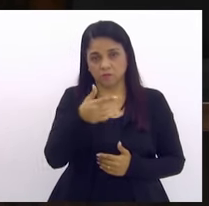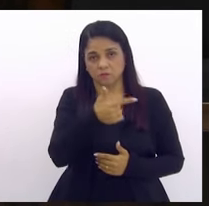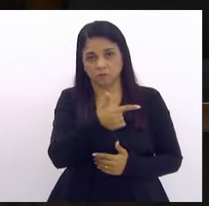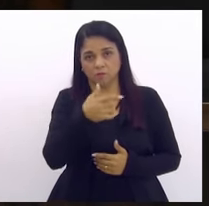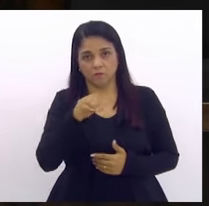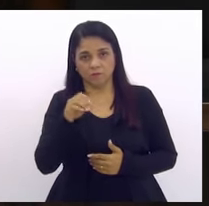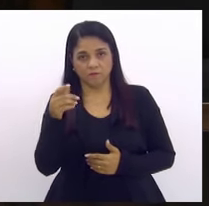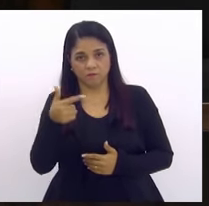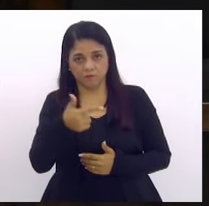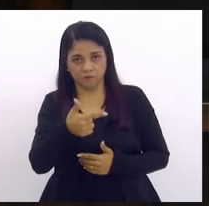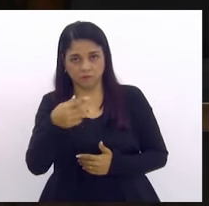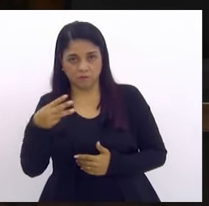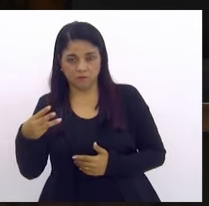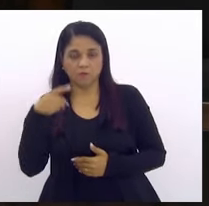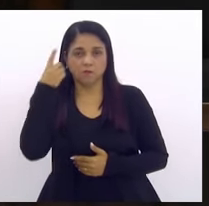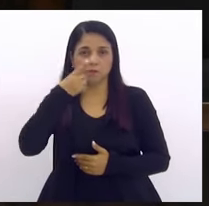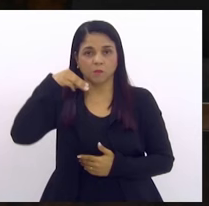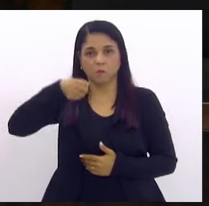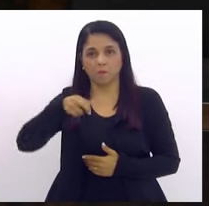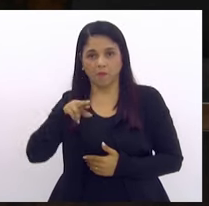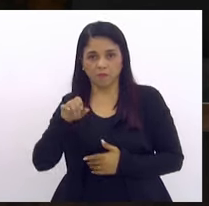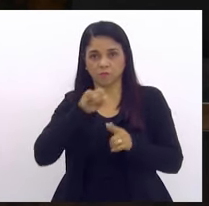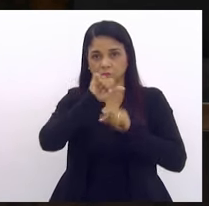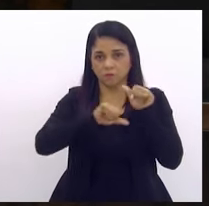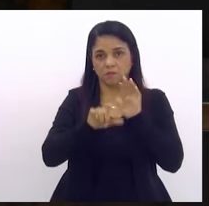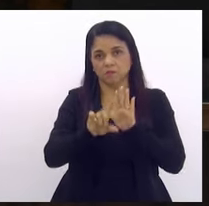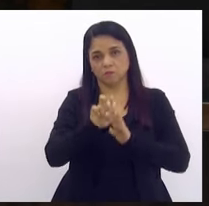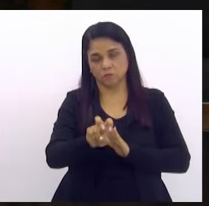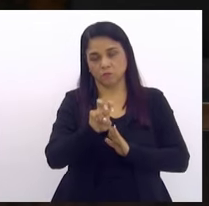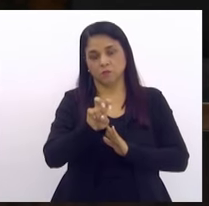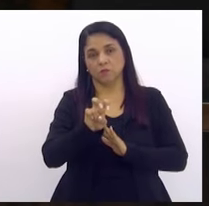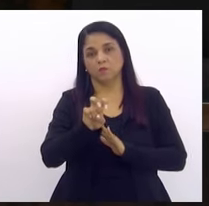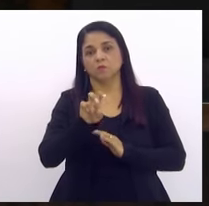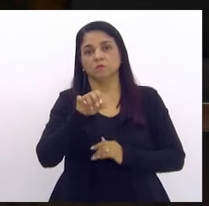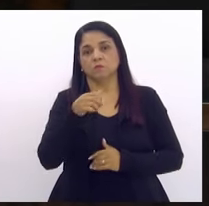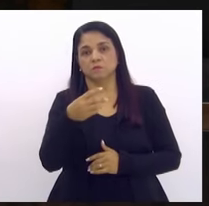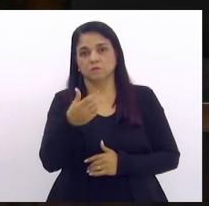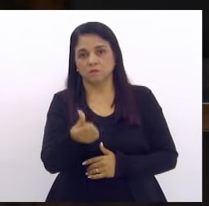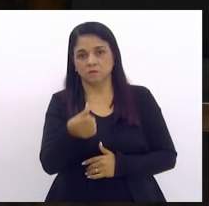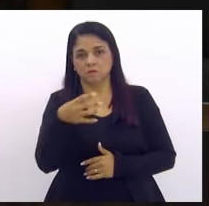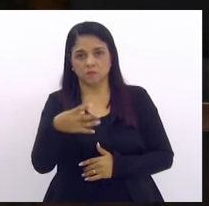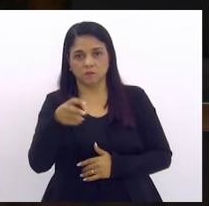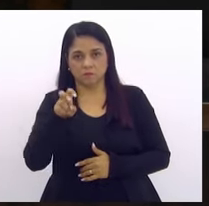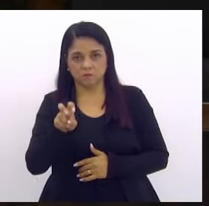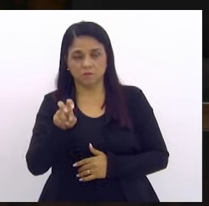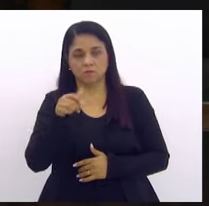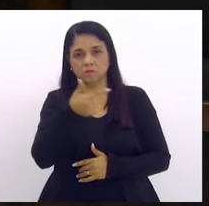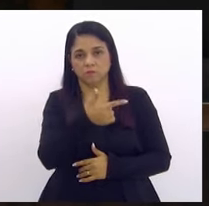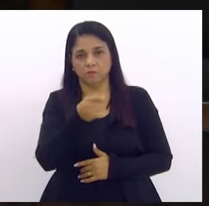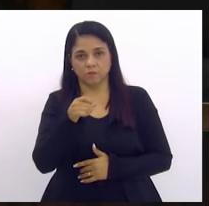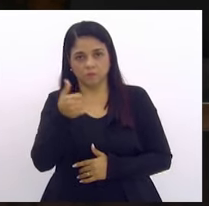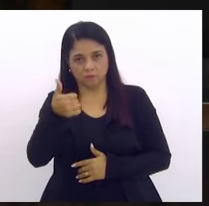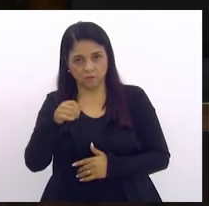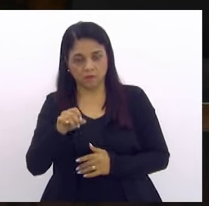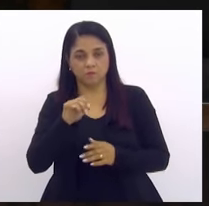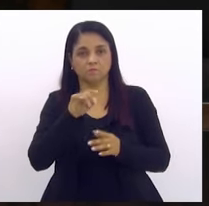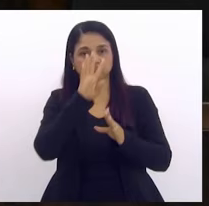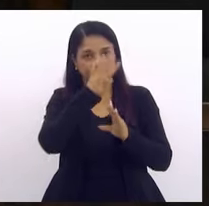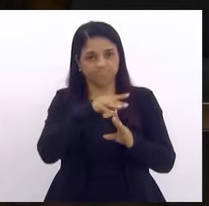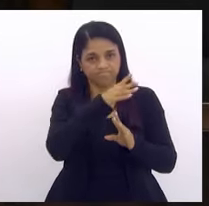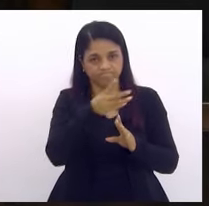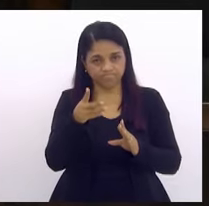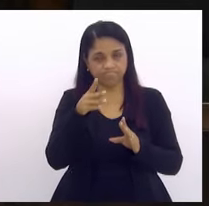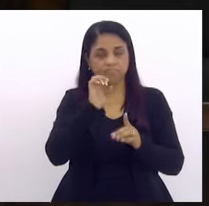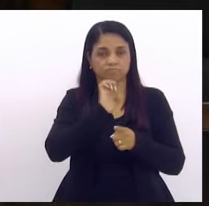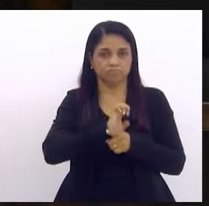de autoria do deputado Márcio Canella, que altera a lei número 5.645, de 6 de janeiro de 2010, para instituir no calendário